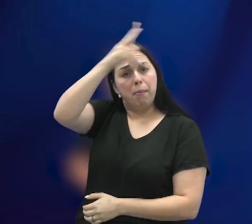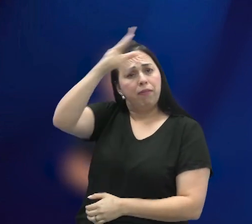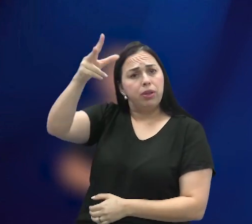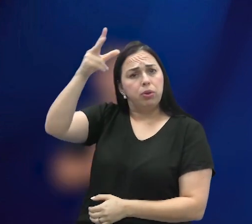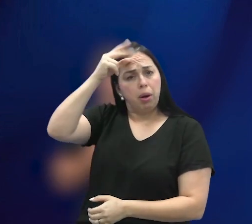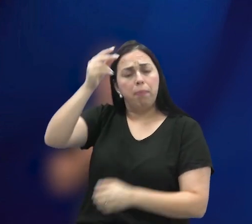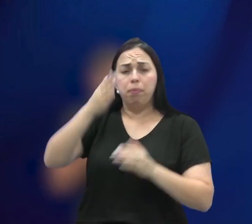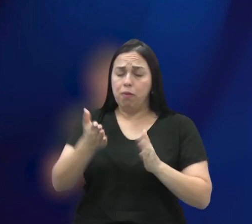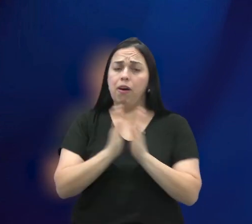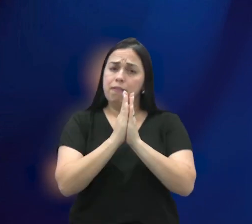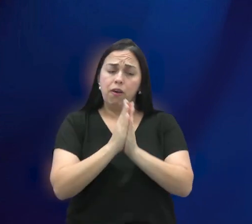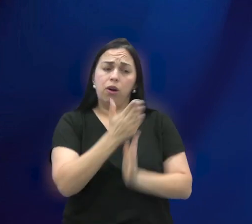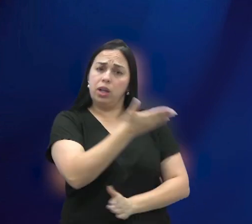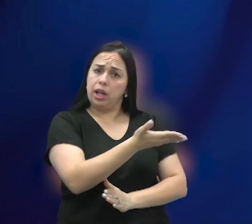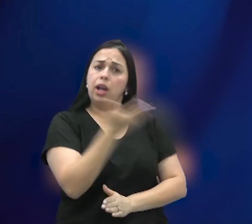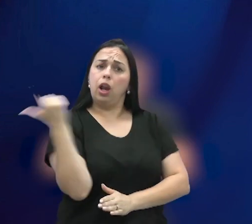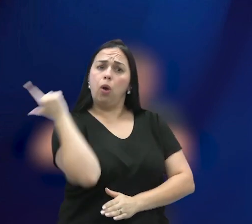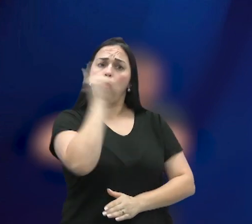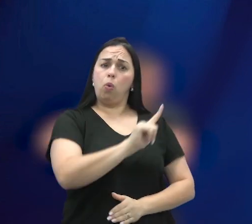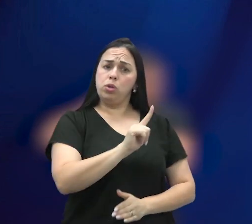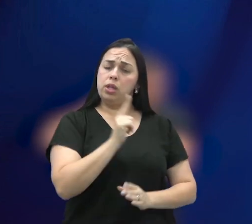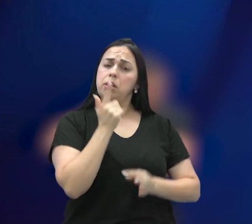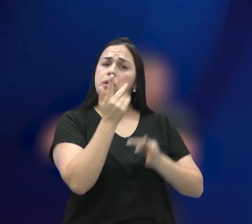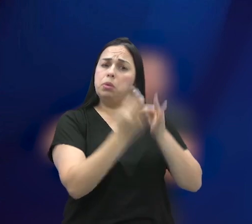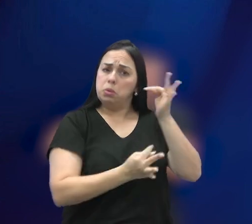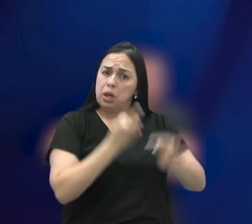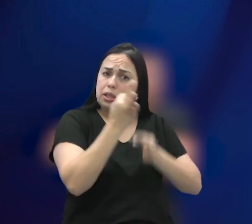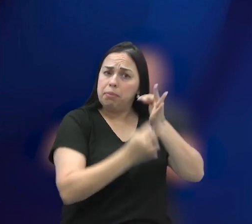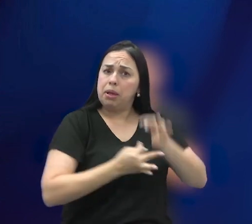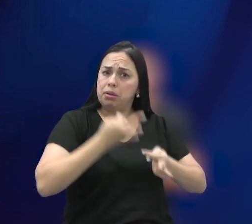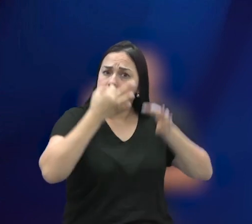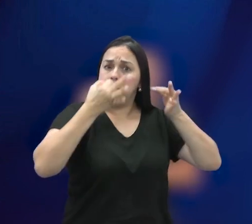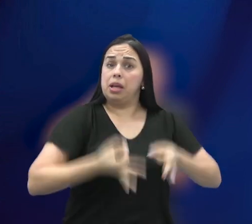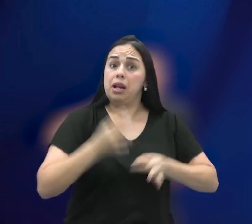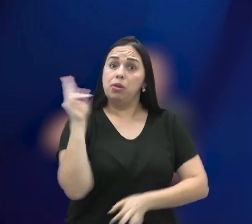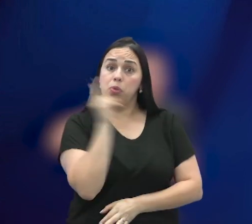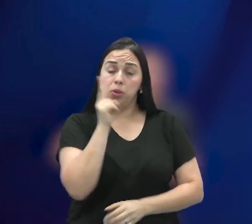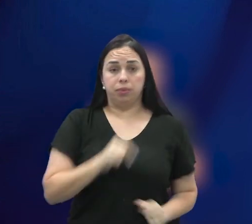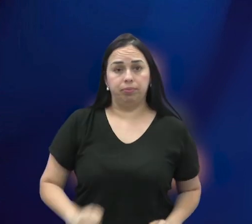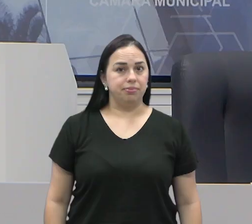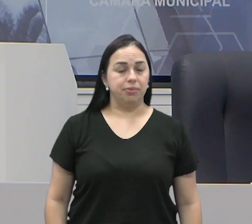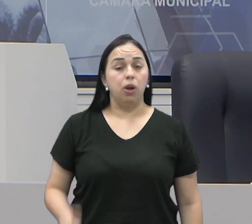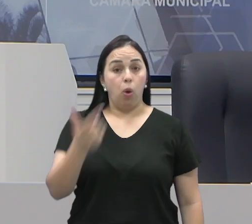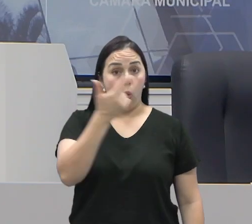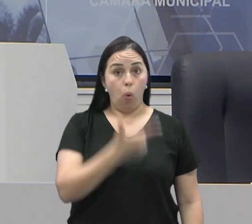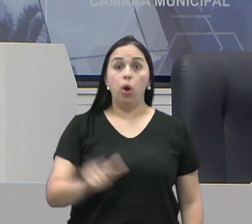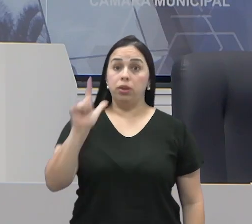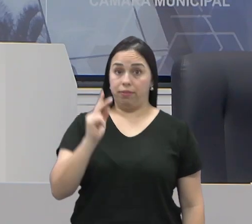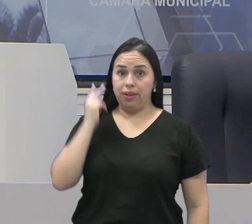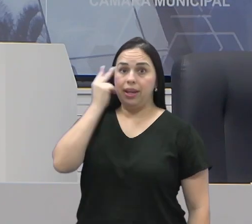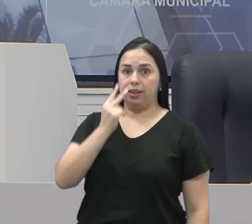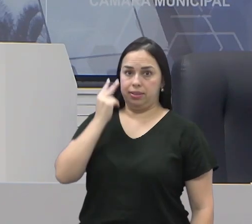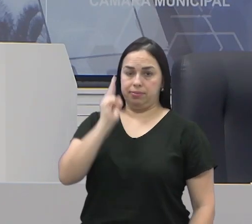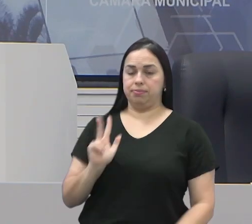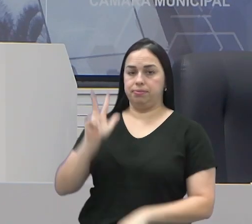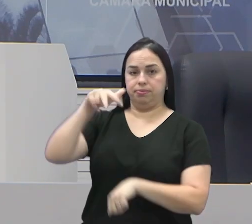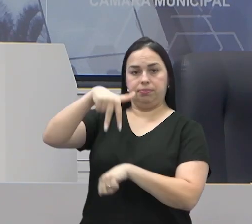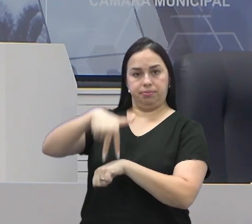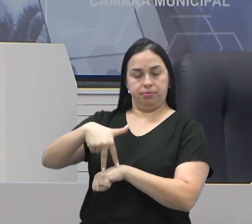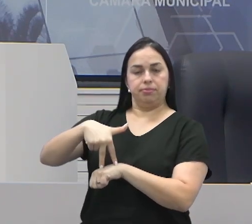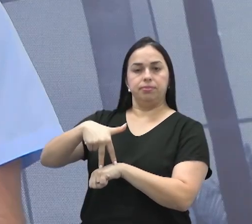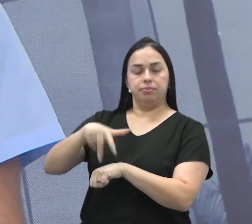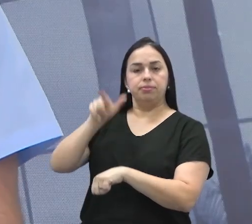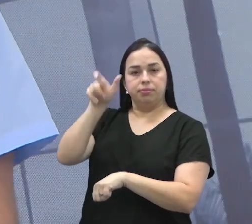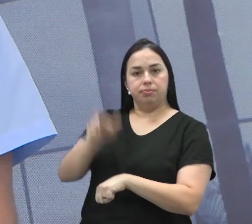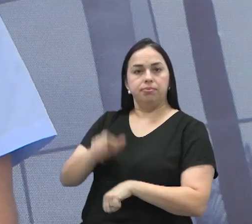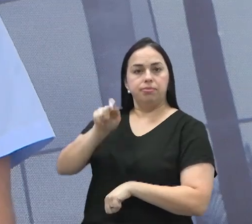às autoridades para que a paciente tenha acesso ao atendimento especializado com urgência. Outro parlamentar inscrito no